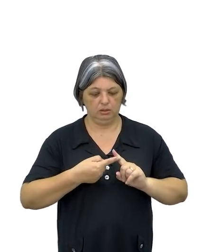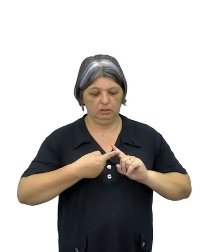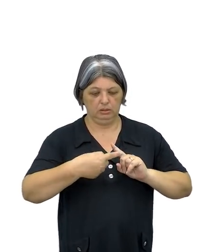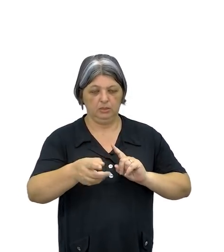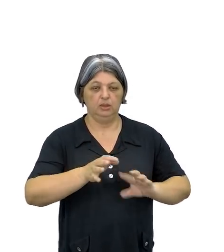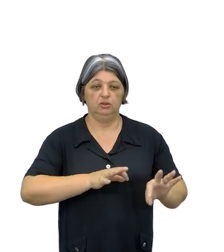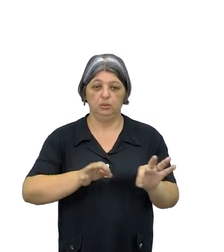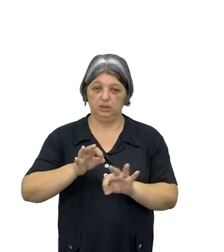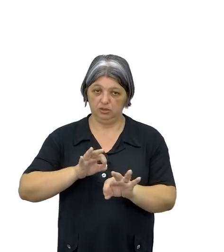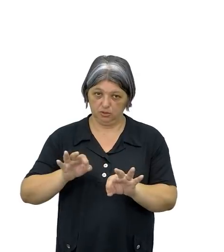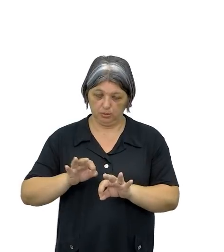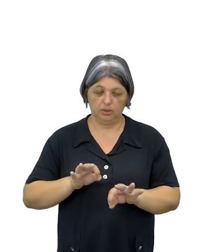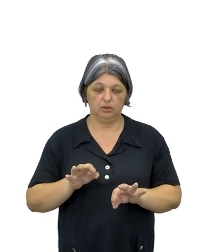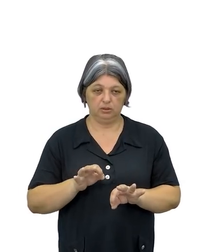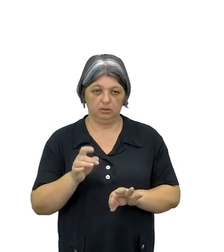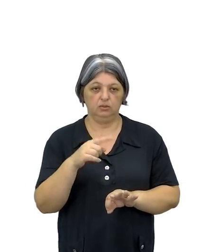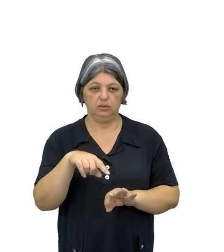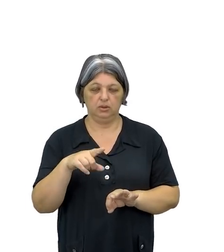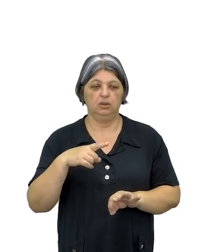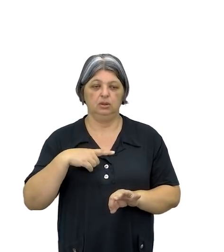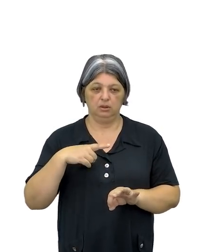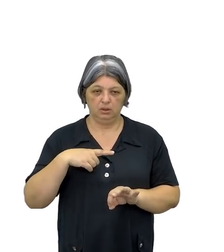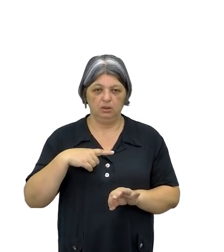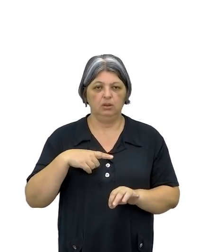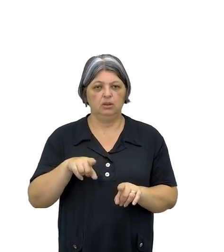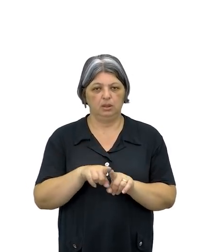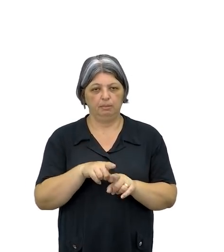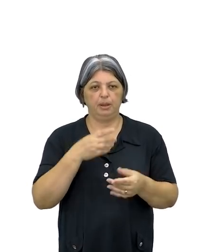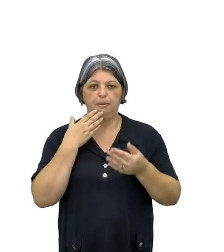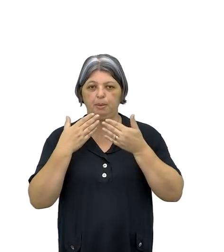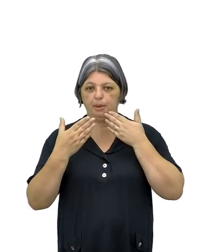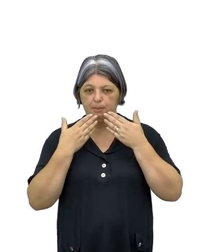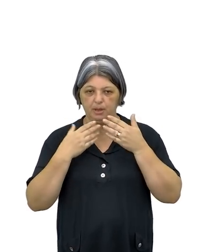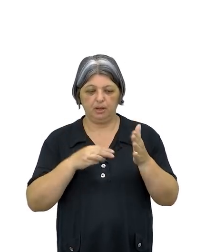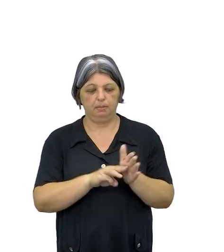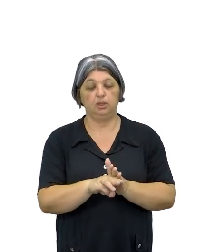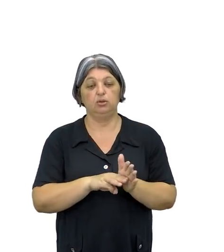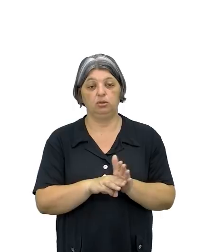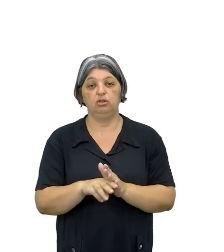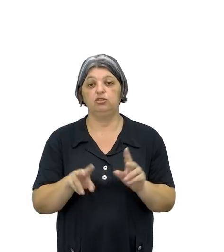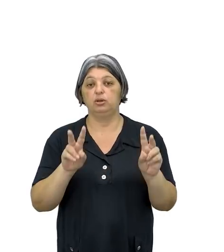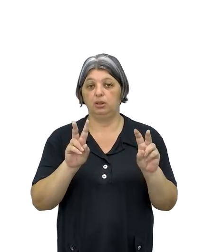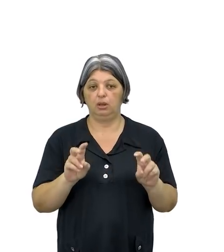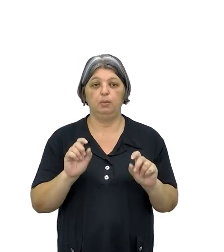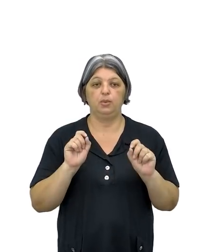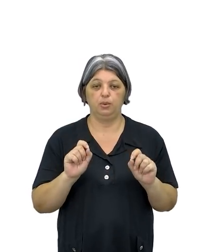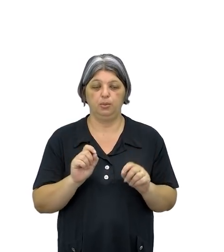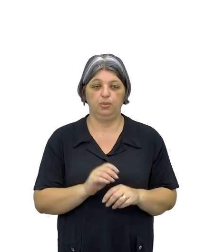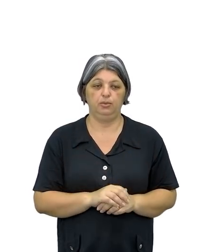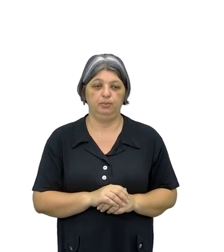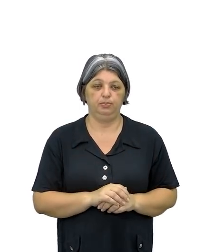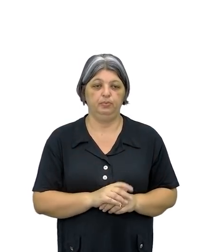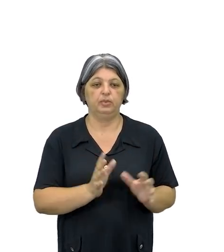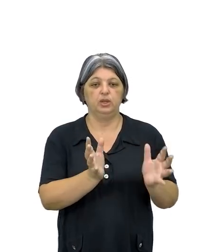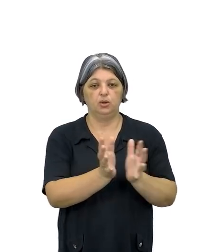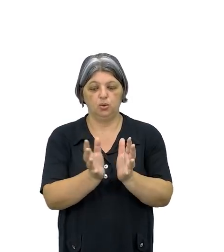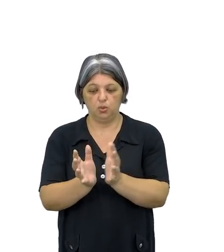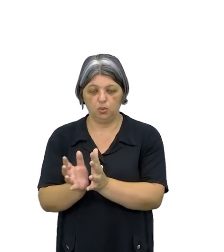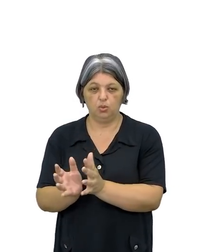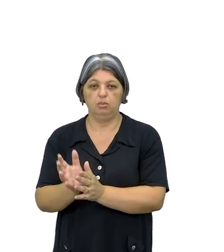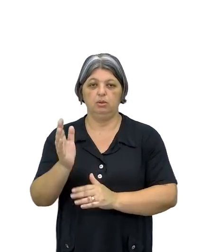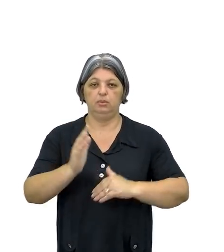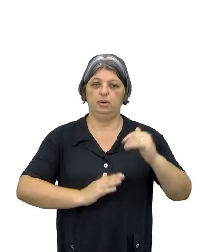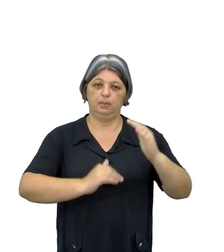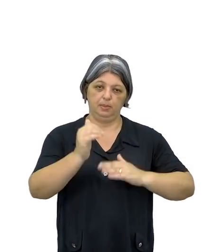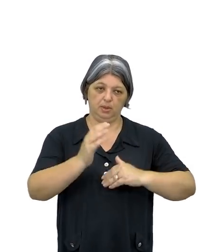também, possivelmente, vocês tenham comentado sobre essa metodologia, né? Que os agrupamentos por habilidades, eles